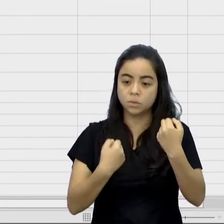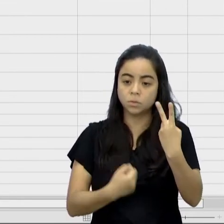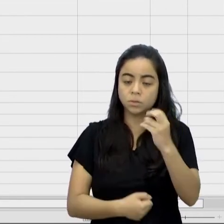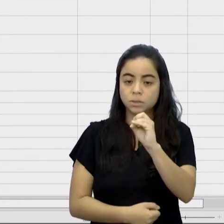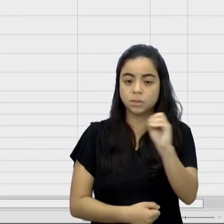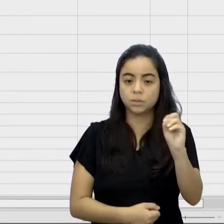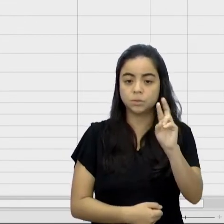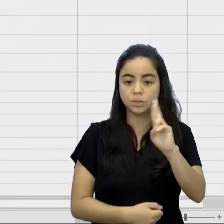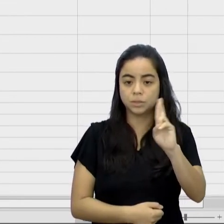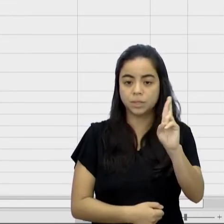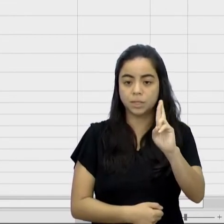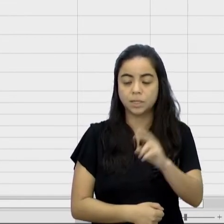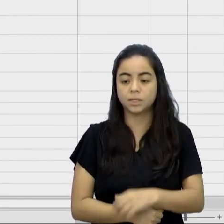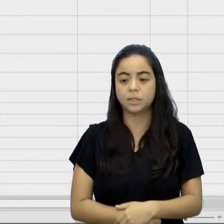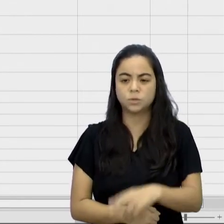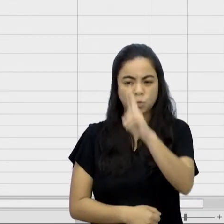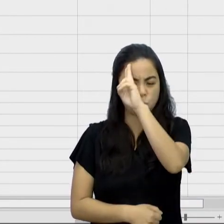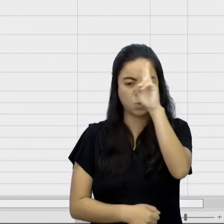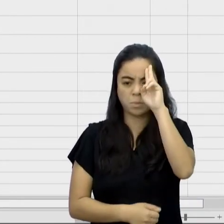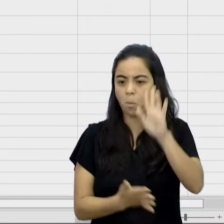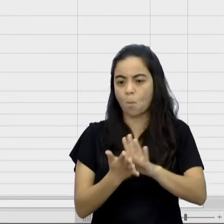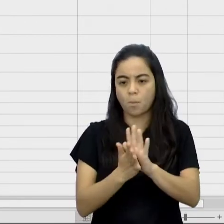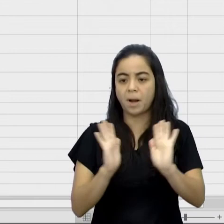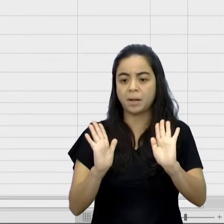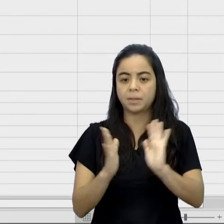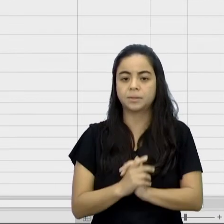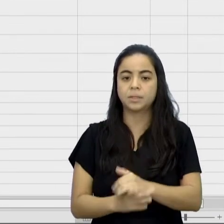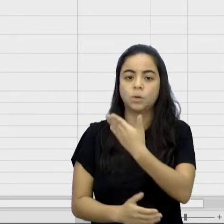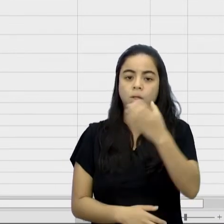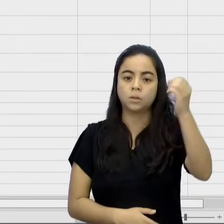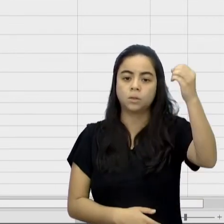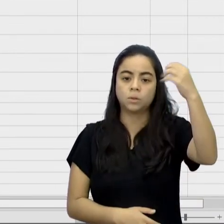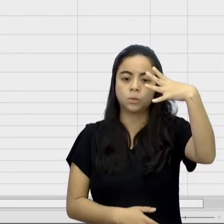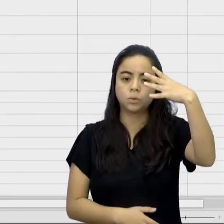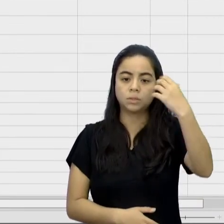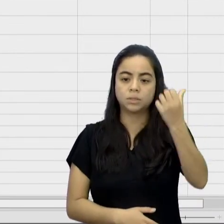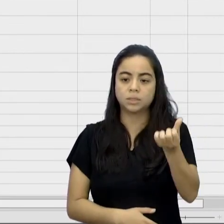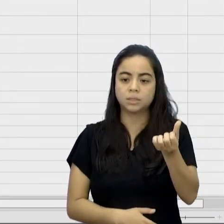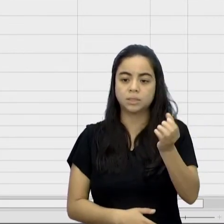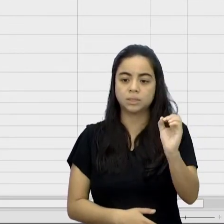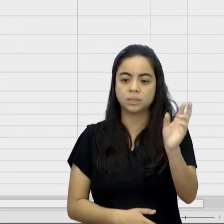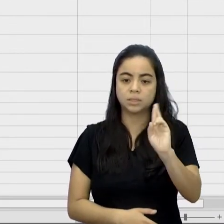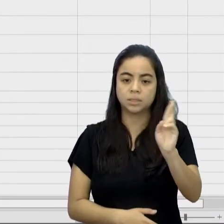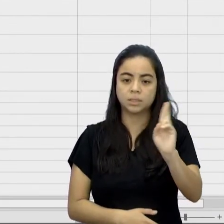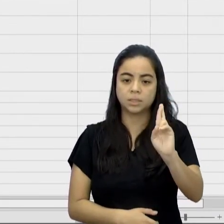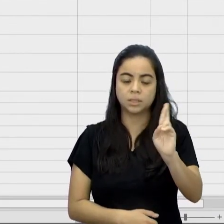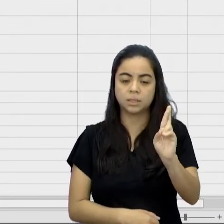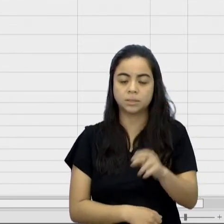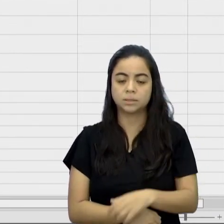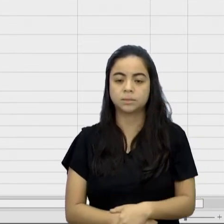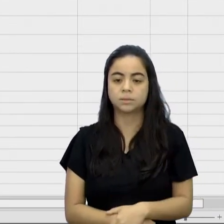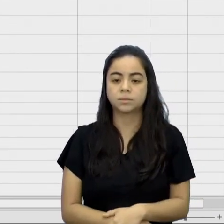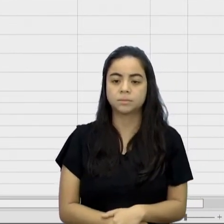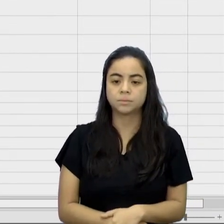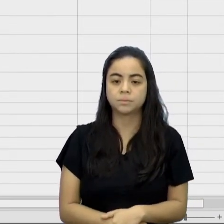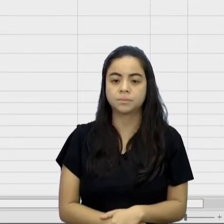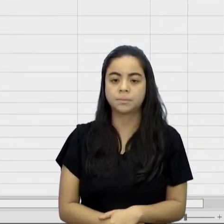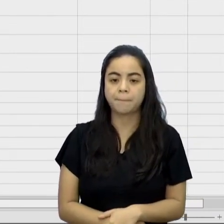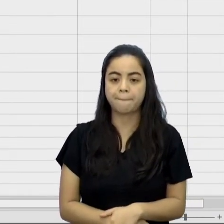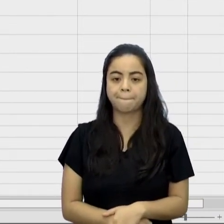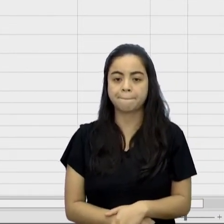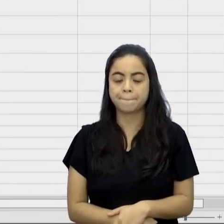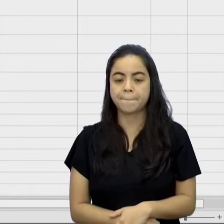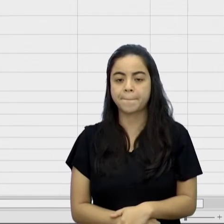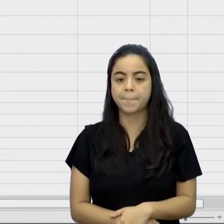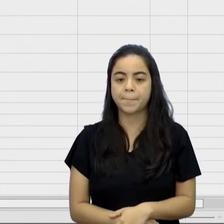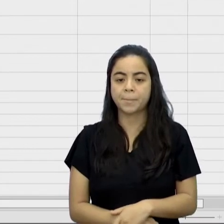carro de aplicativo, nem nada mais. Luz, 60. 60. Manteve, foi bem, todo mês é mais ou menos a